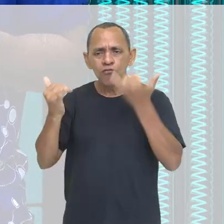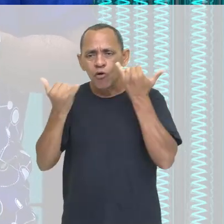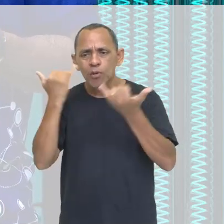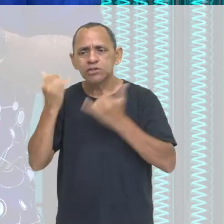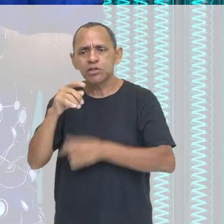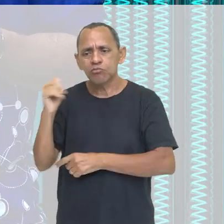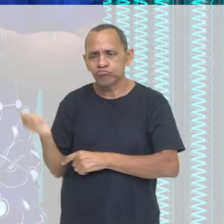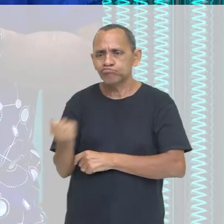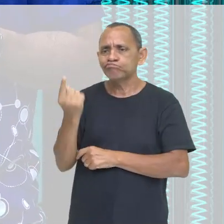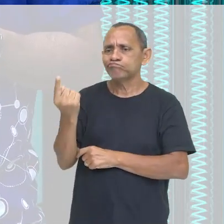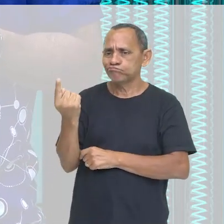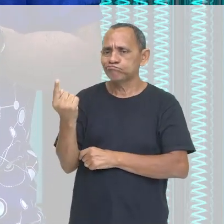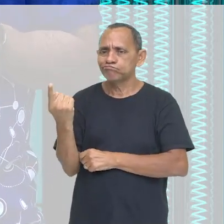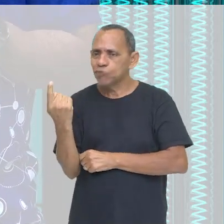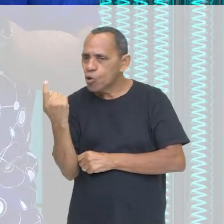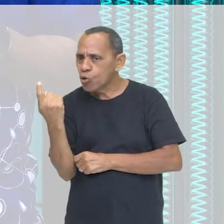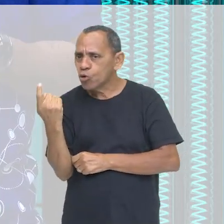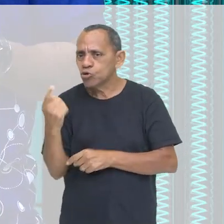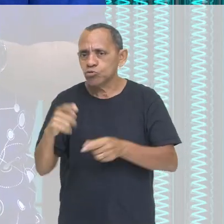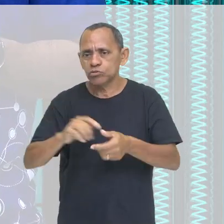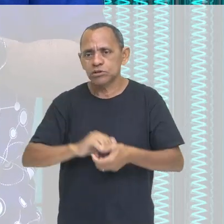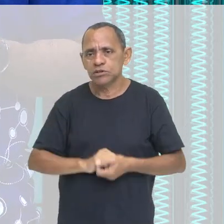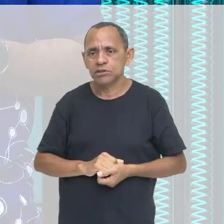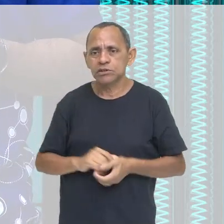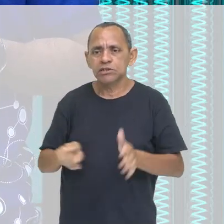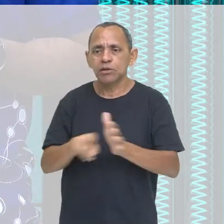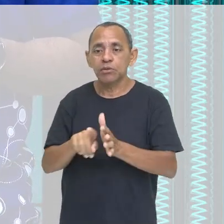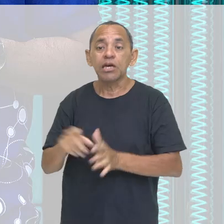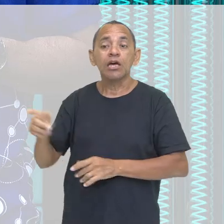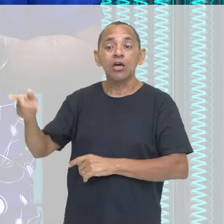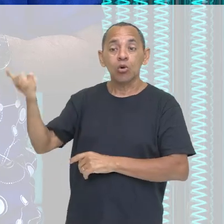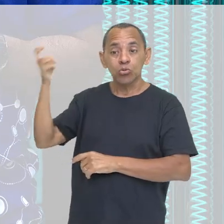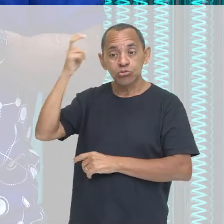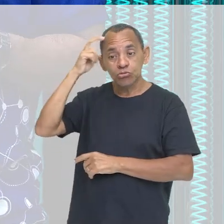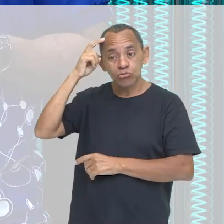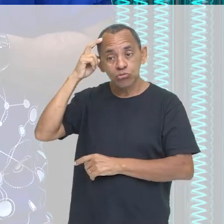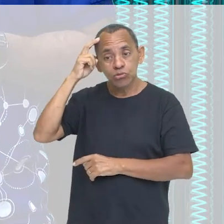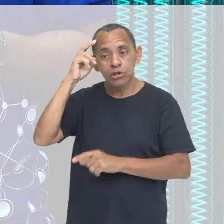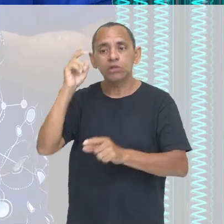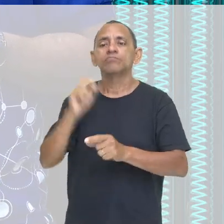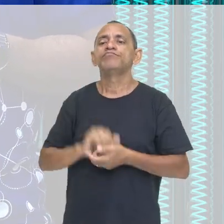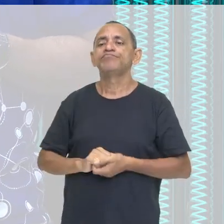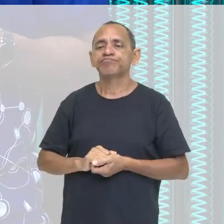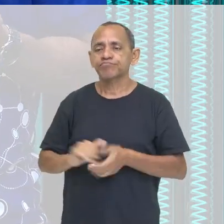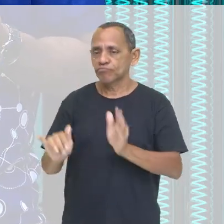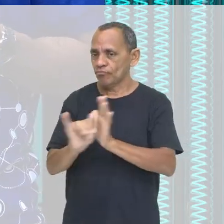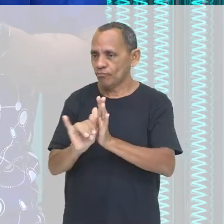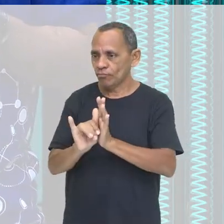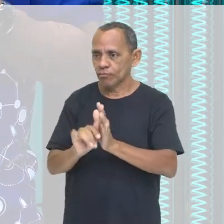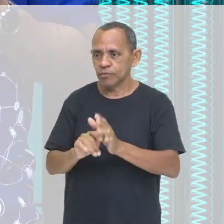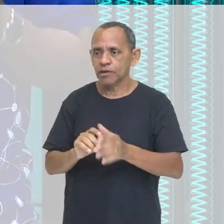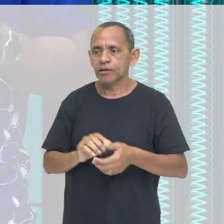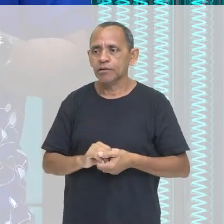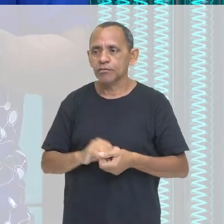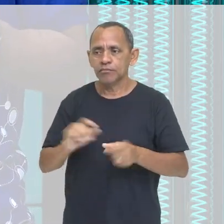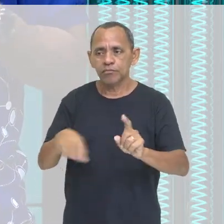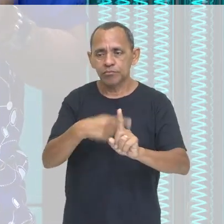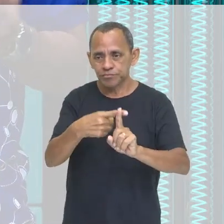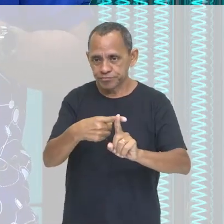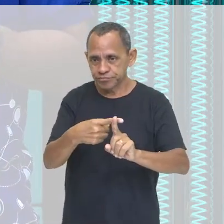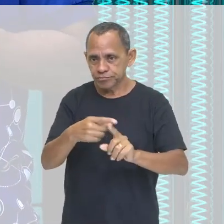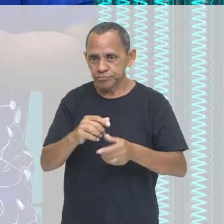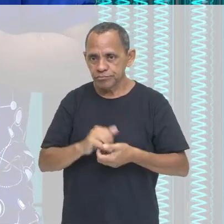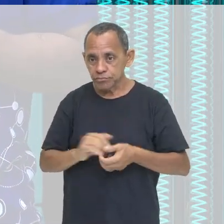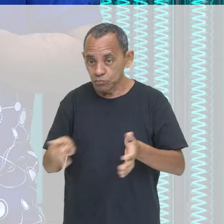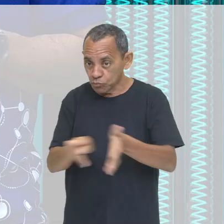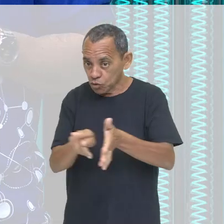expressamos cultura e identidade? Aqui nós temos o acréscimo de um outro elemento, né? Cultura e identidade, que são palavras que estão